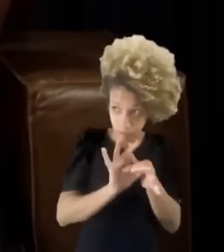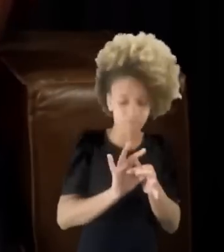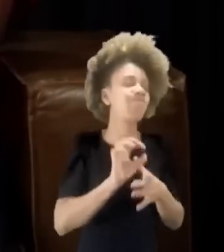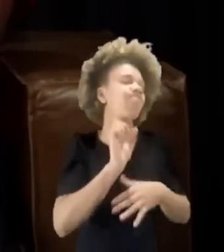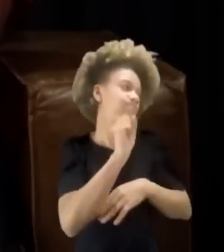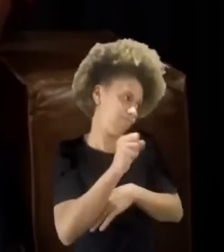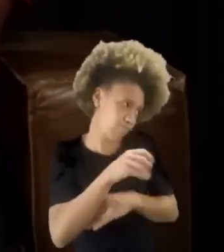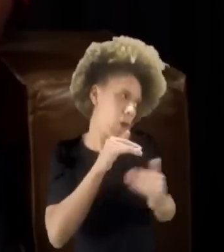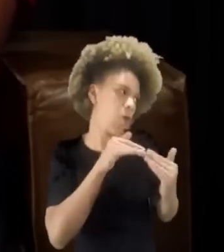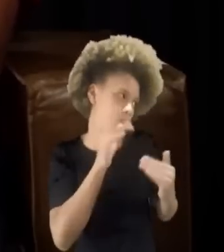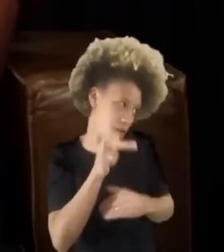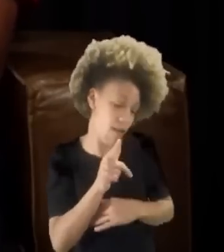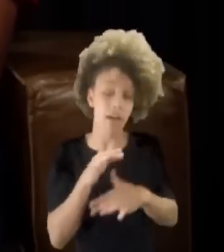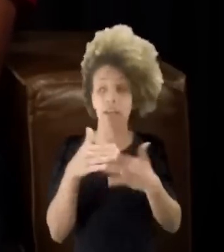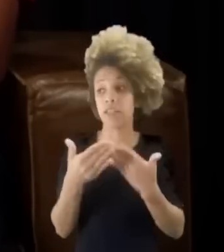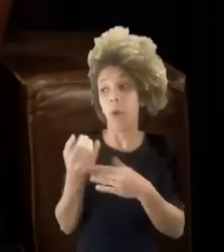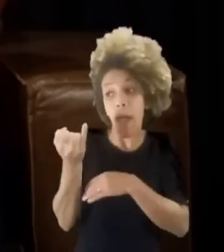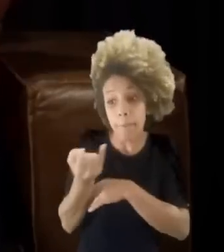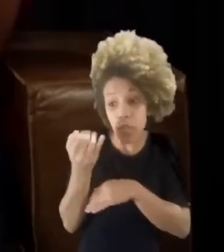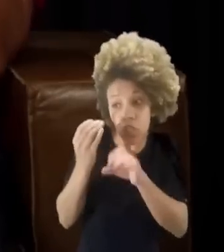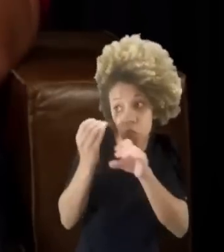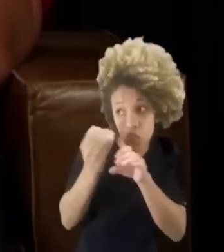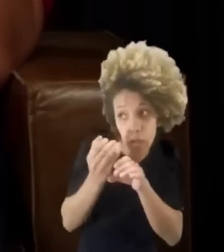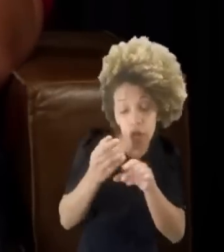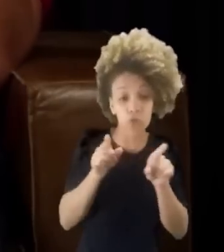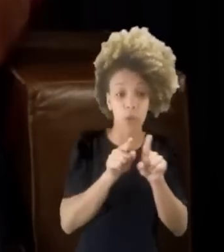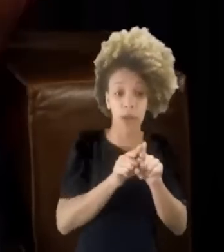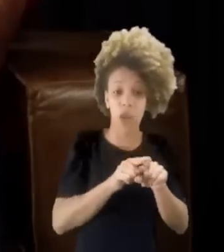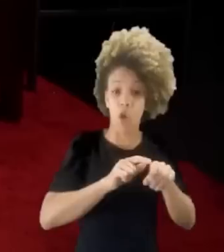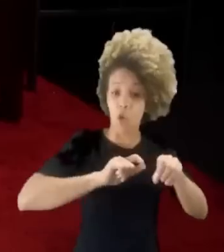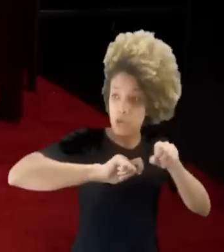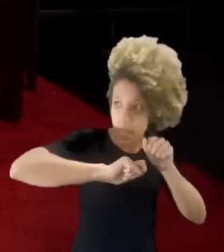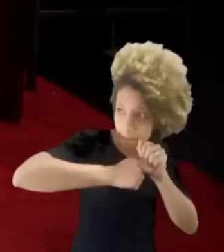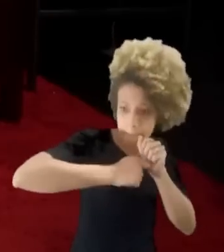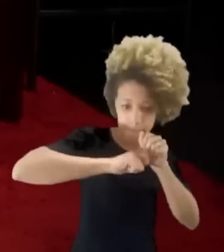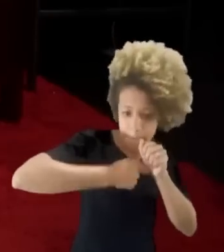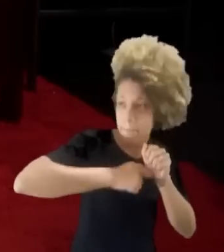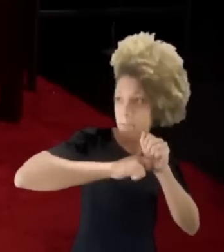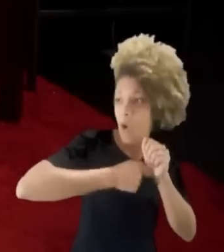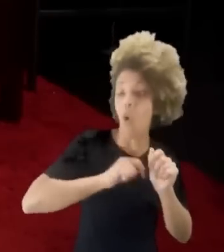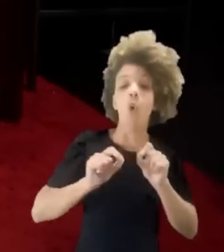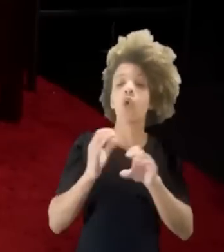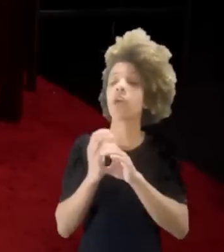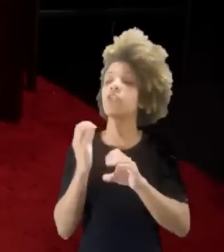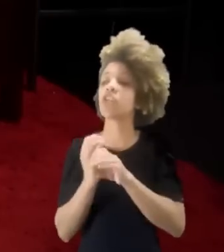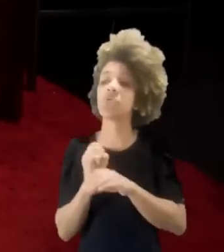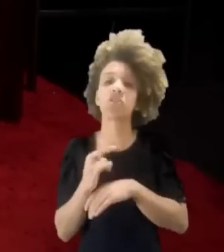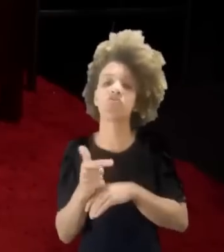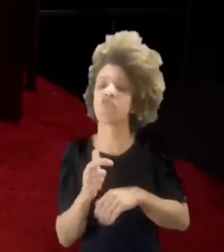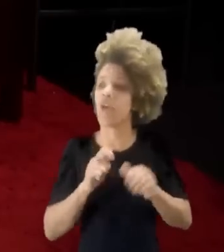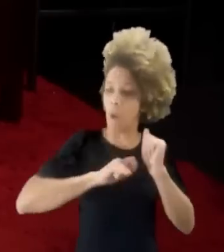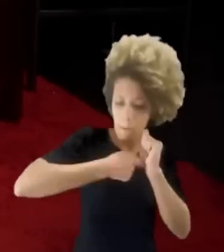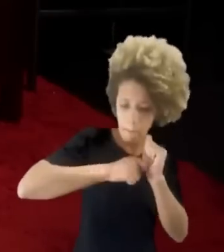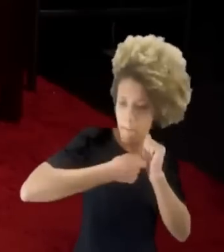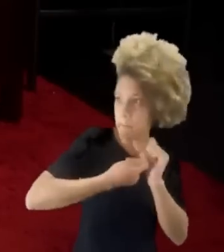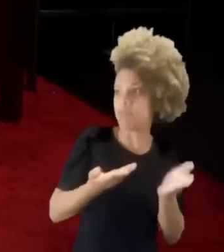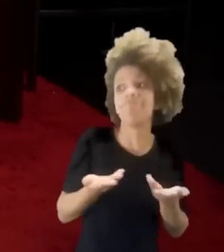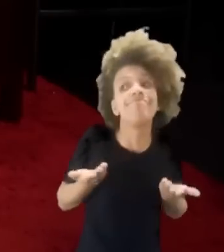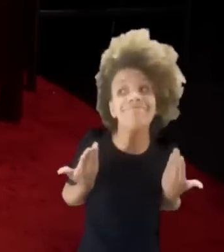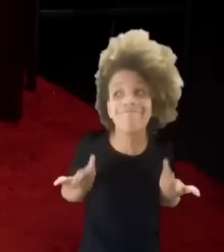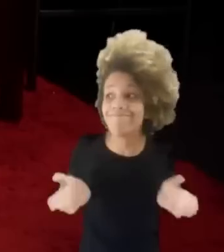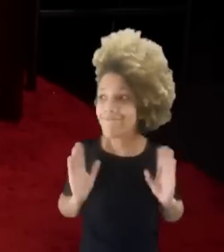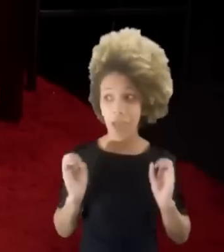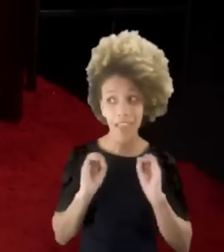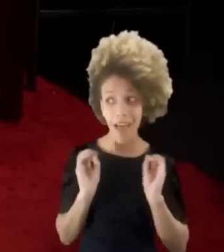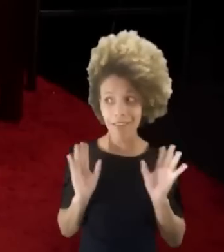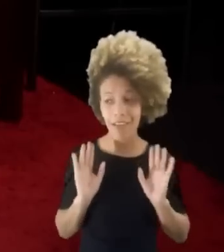Ou seja é tão importante o engenheiro como é importante o cara que faz o parafuso o que que o que que é o engenheiro sem um parafuso não é nada então o